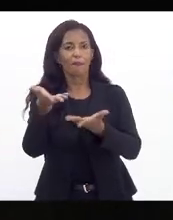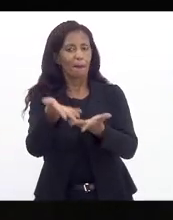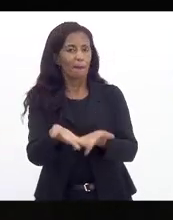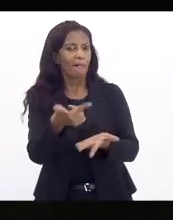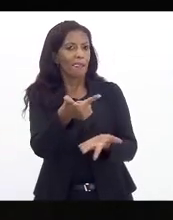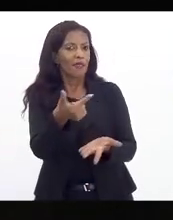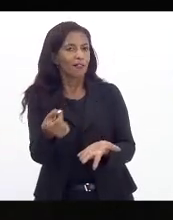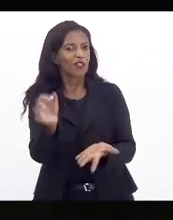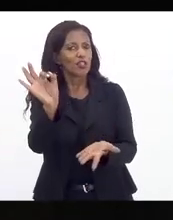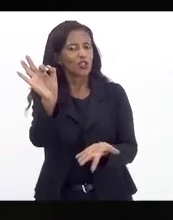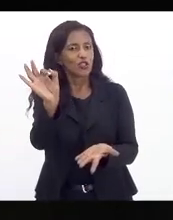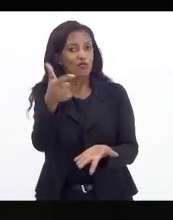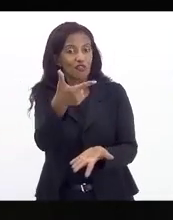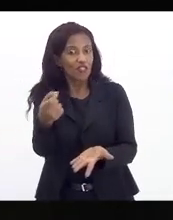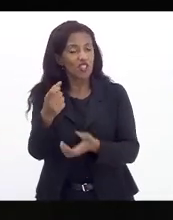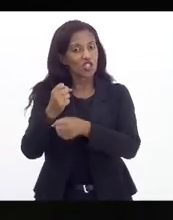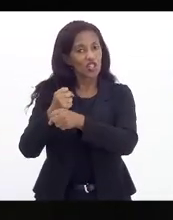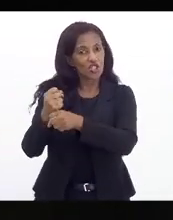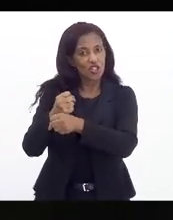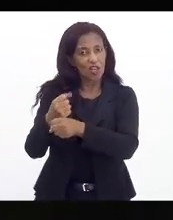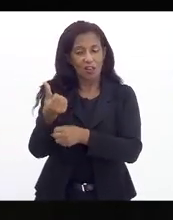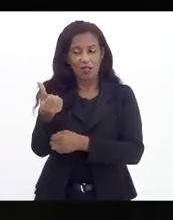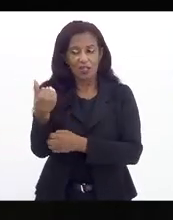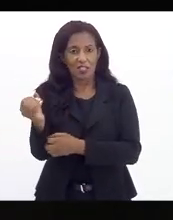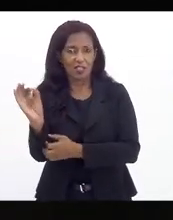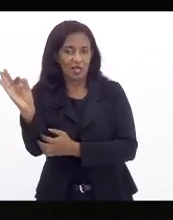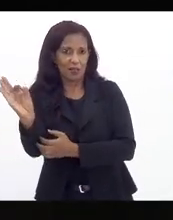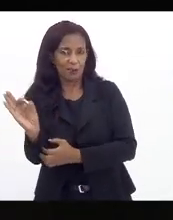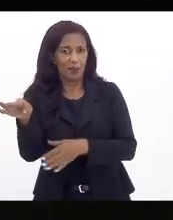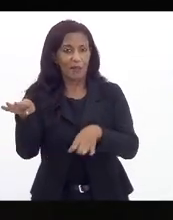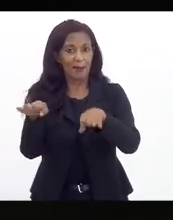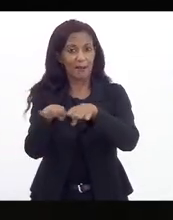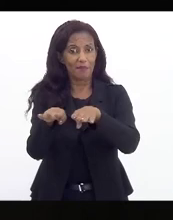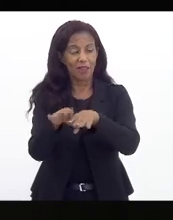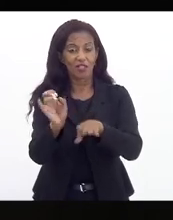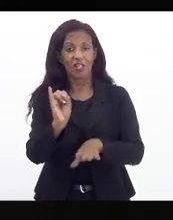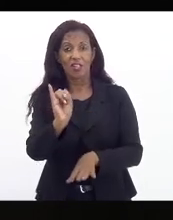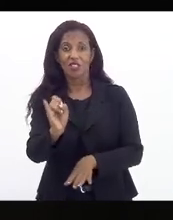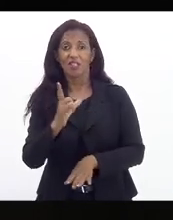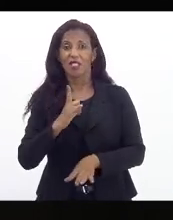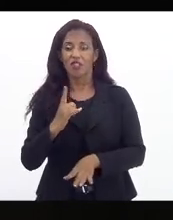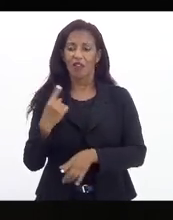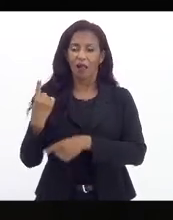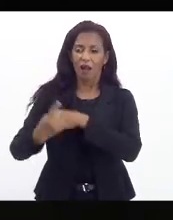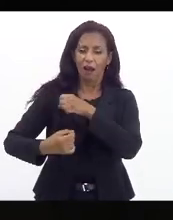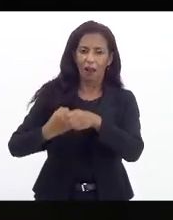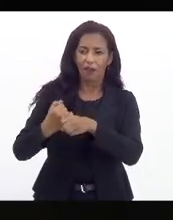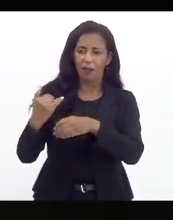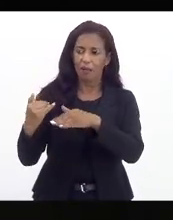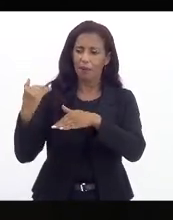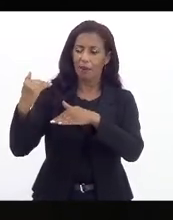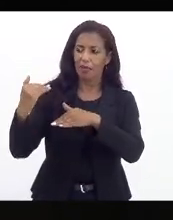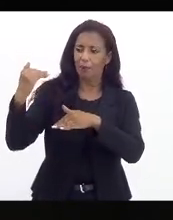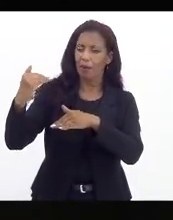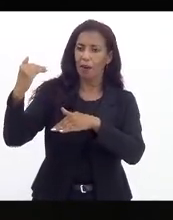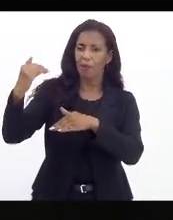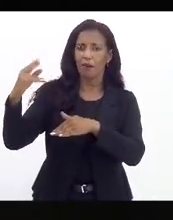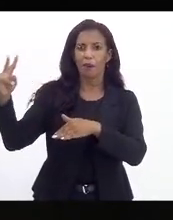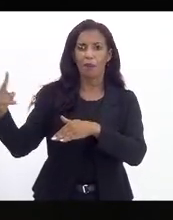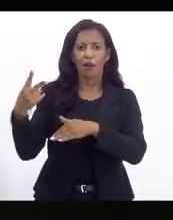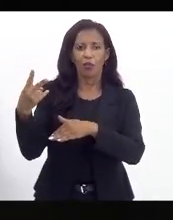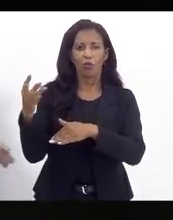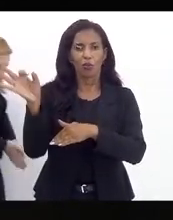20 anos É 60% da média Se ele tiver Cada ano que ele ultrapassar 20 anos É mais 2